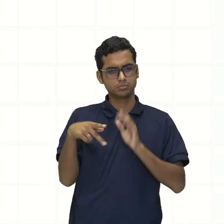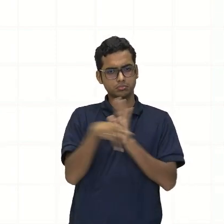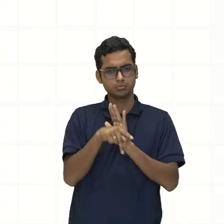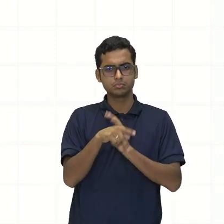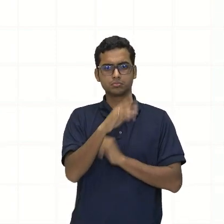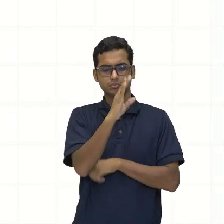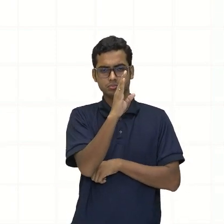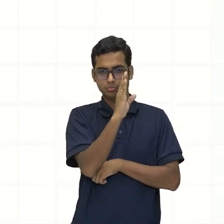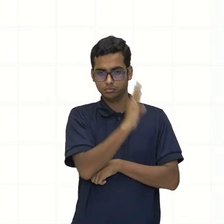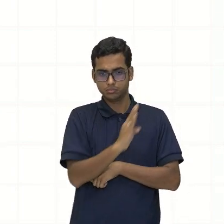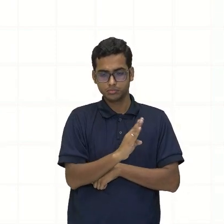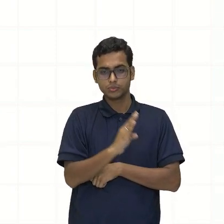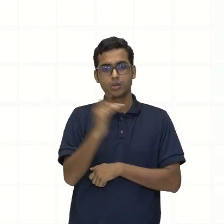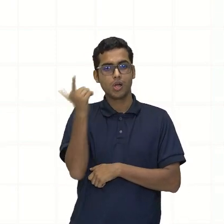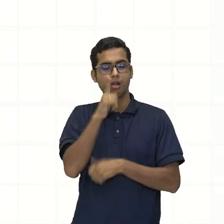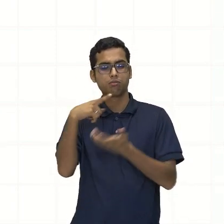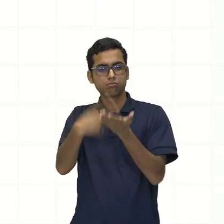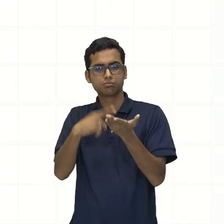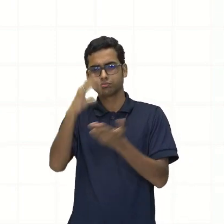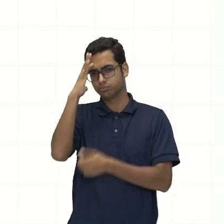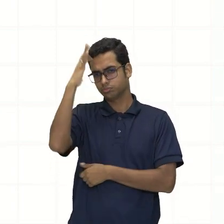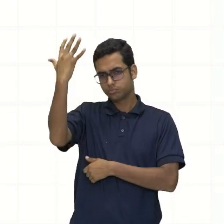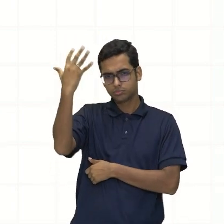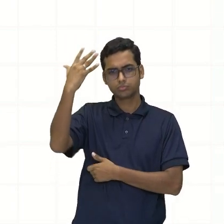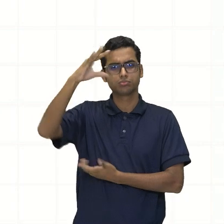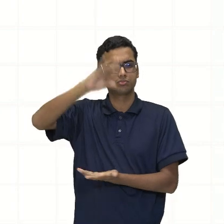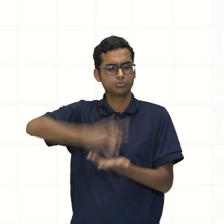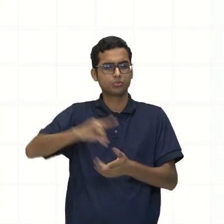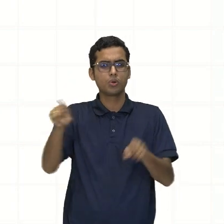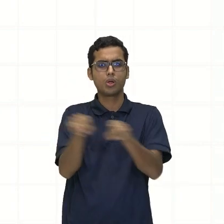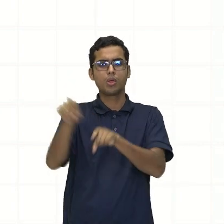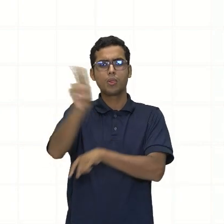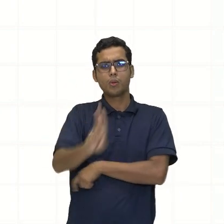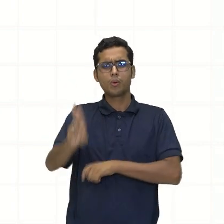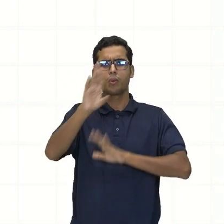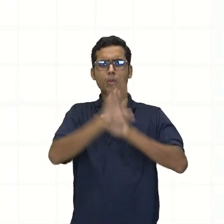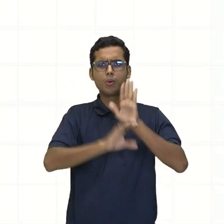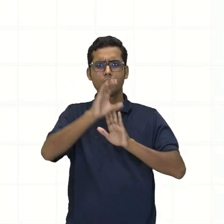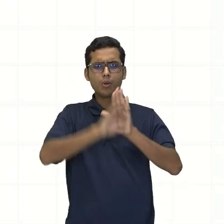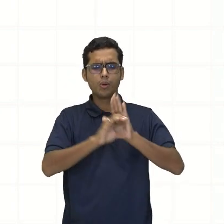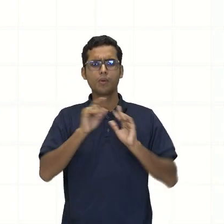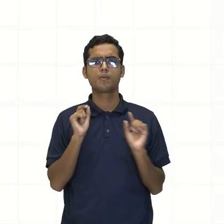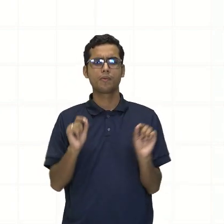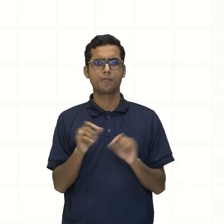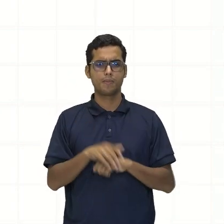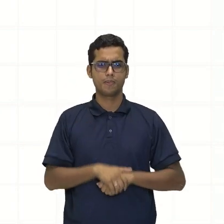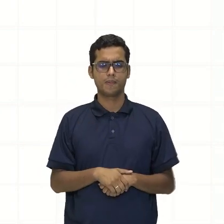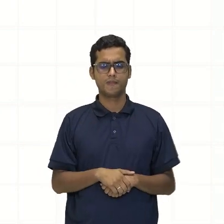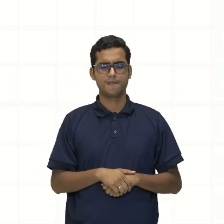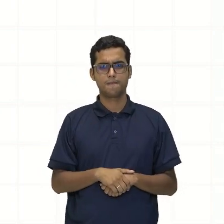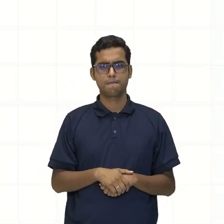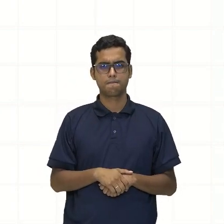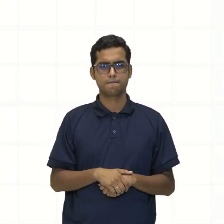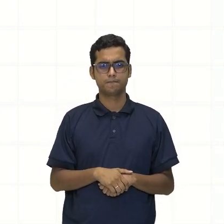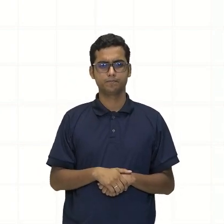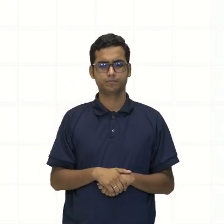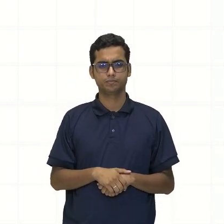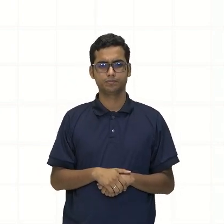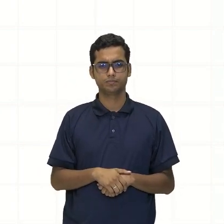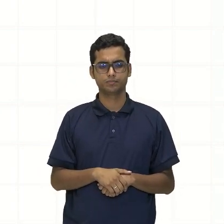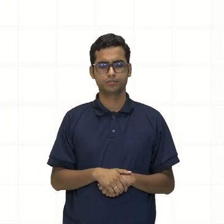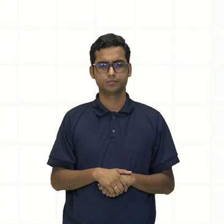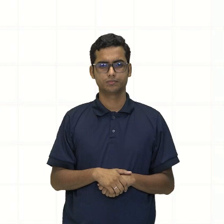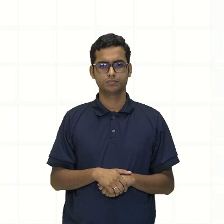territoriais de forma diplomática. E ele vai utilizar o conceito de uti possidetis, ou seja, é um princípio